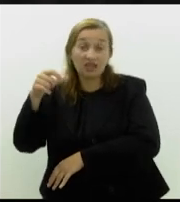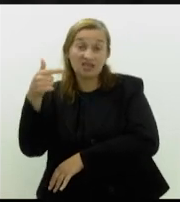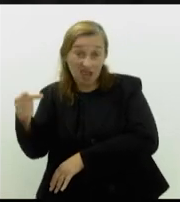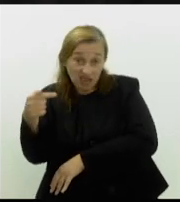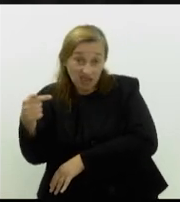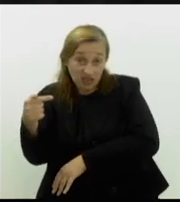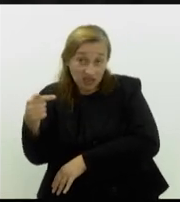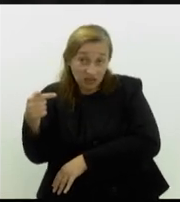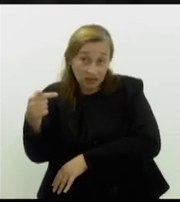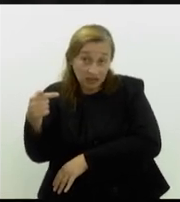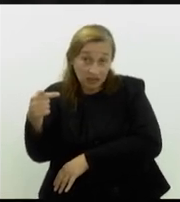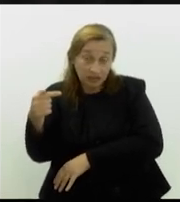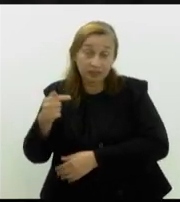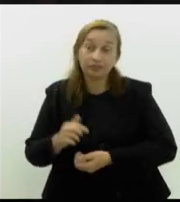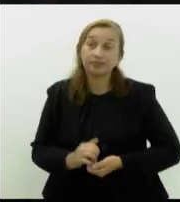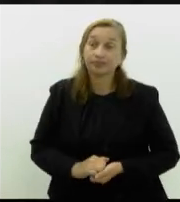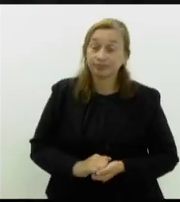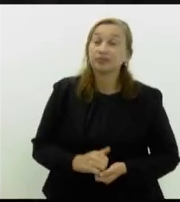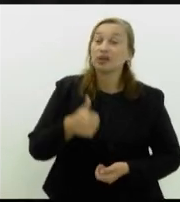1997,